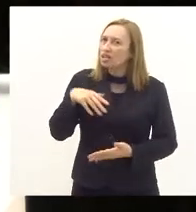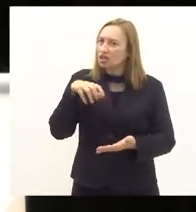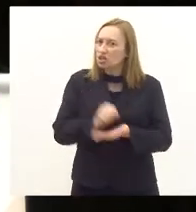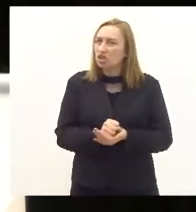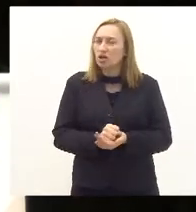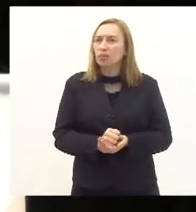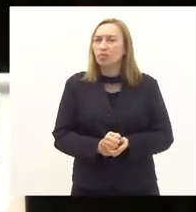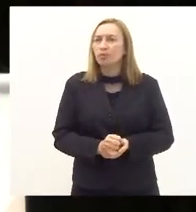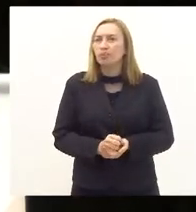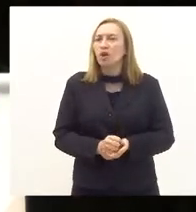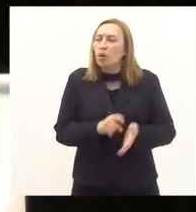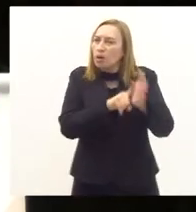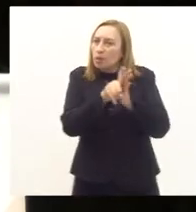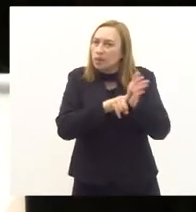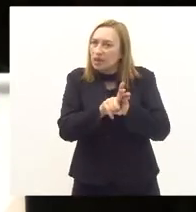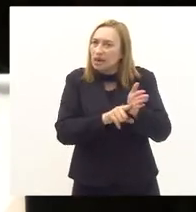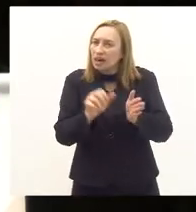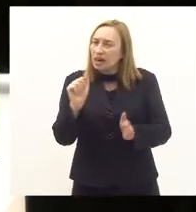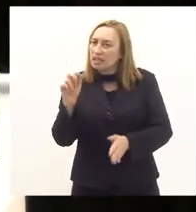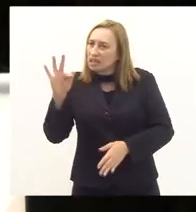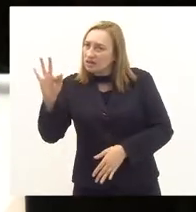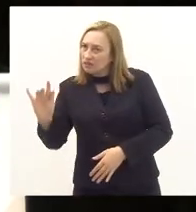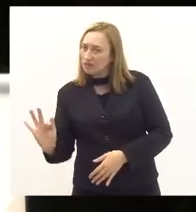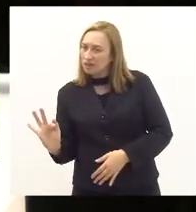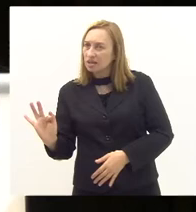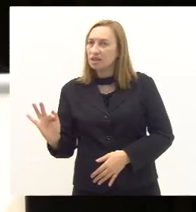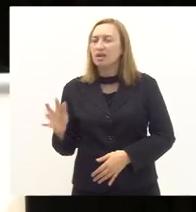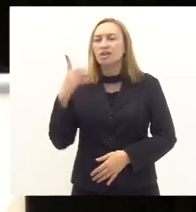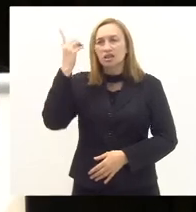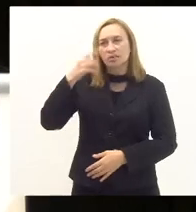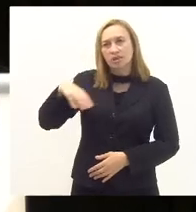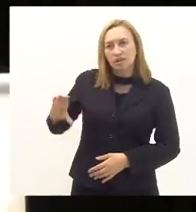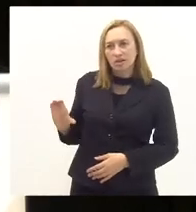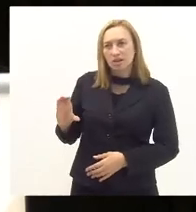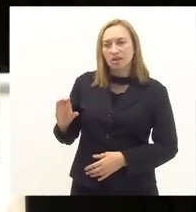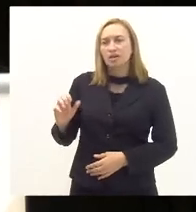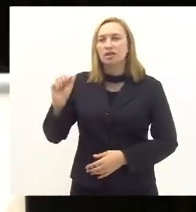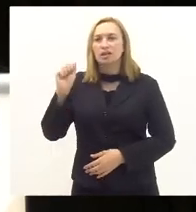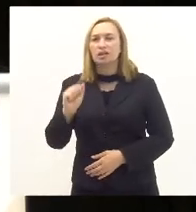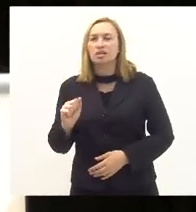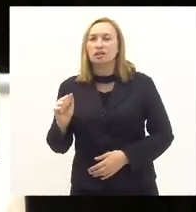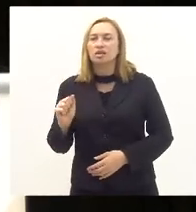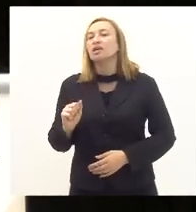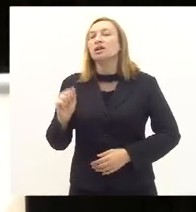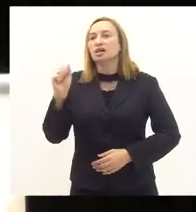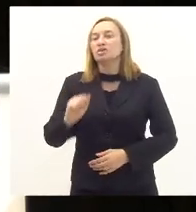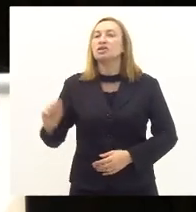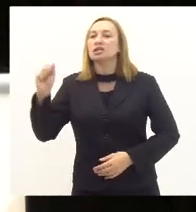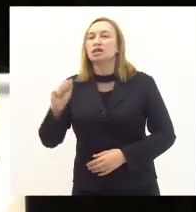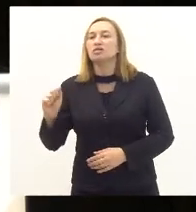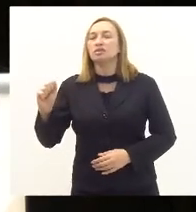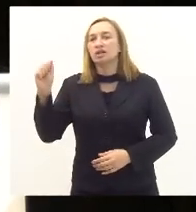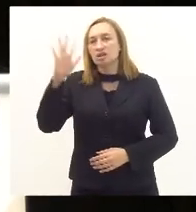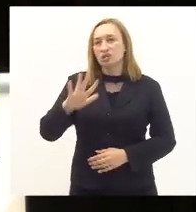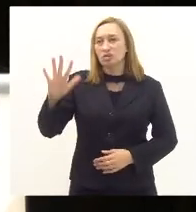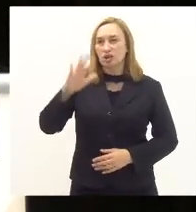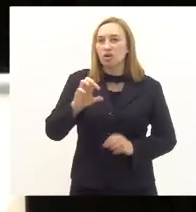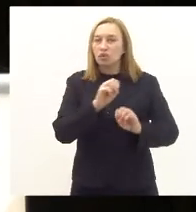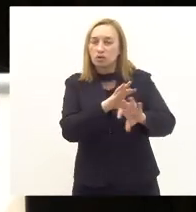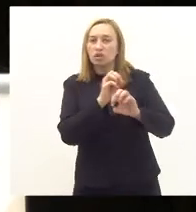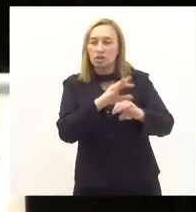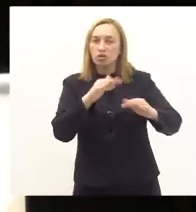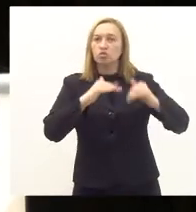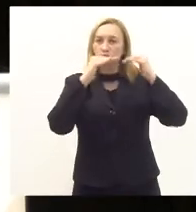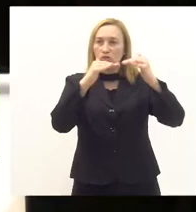registrar, uma pesquisa da Andifes, deputado Carlos Mick, da Associação Nacional dos Dirigentes das Instituições Federais de Ensino